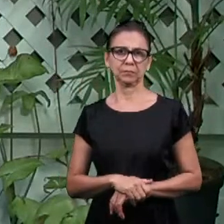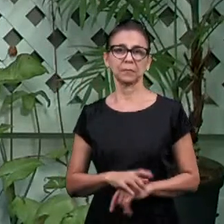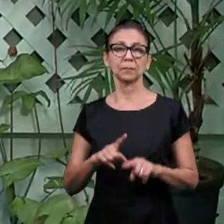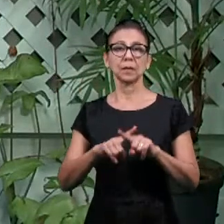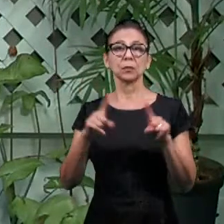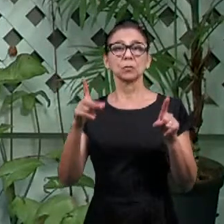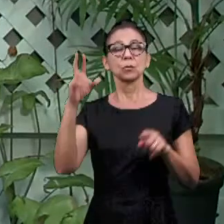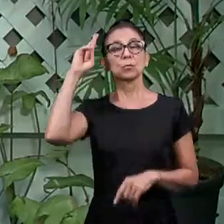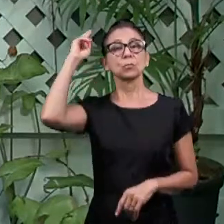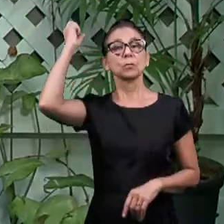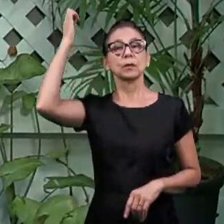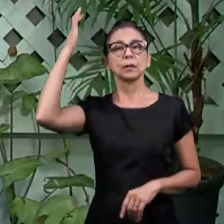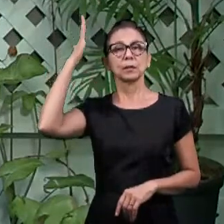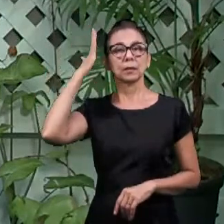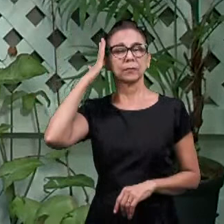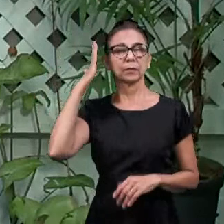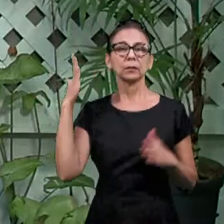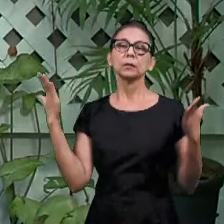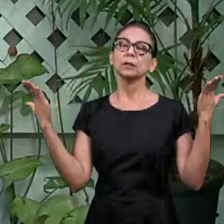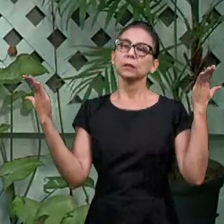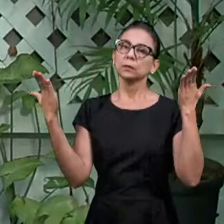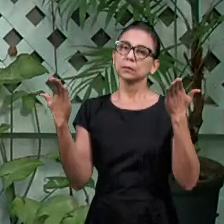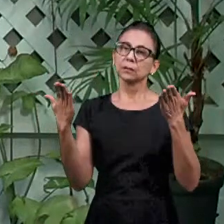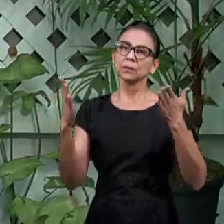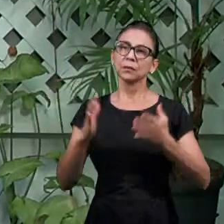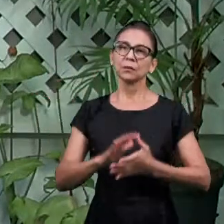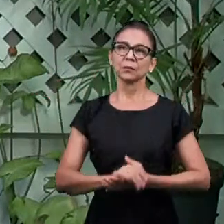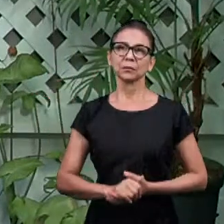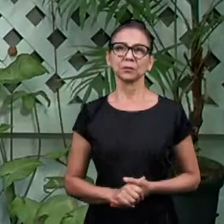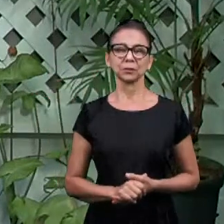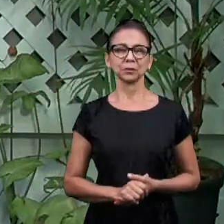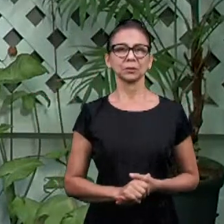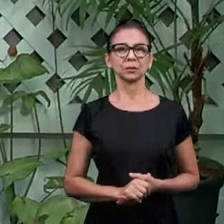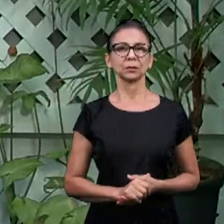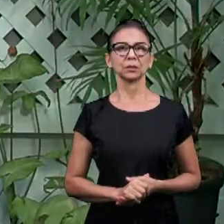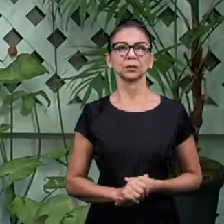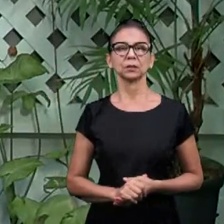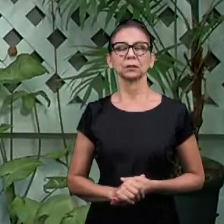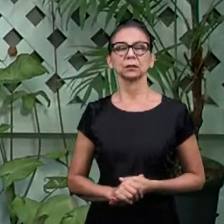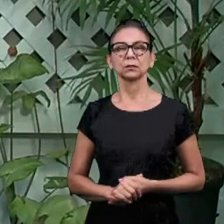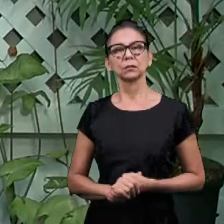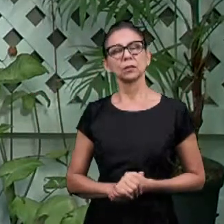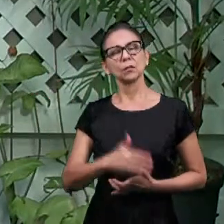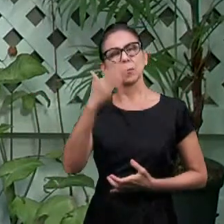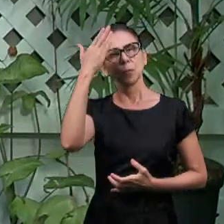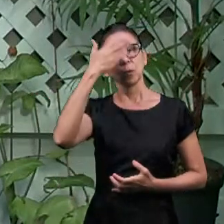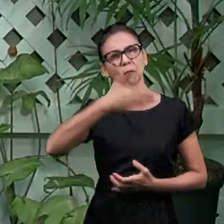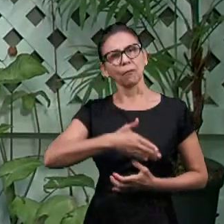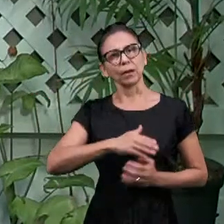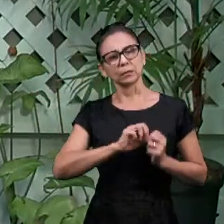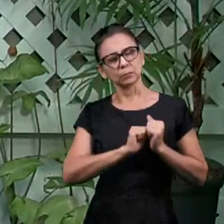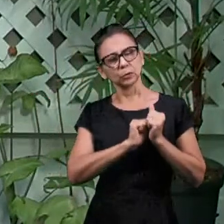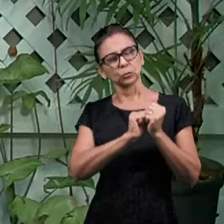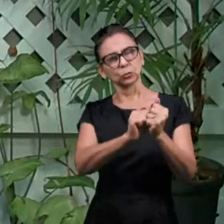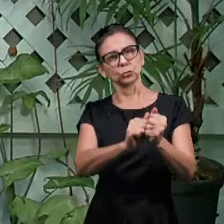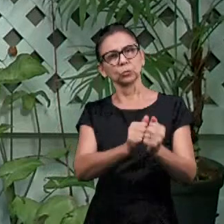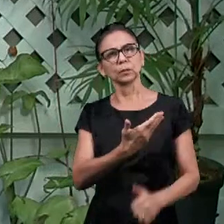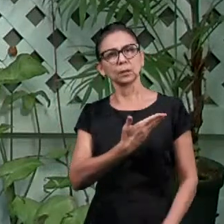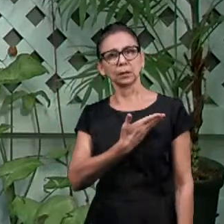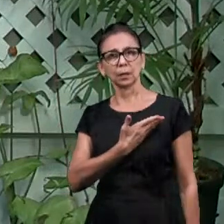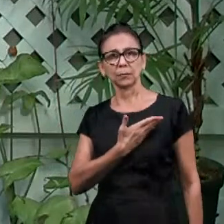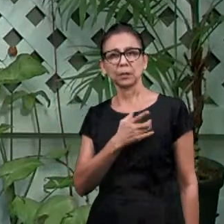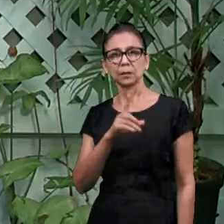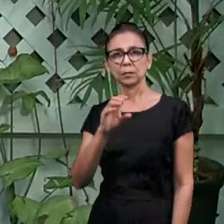hoje trouxéssemos para ele a nossa destra de companhia, já que ele está enfermo, ainda um